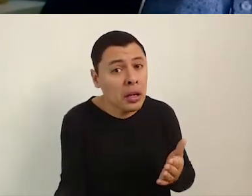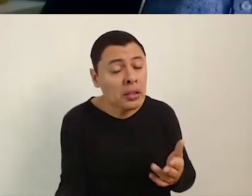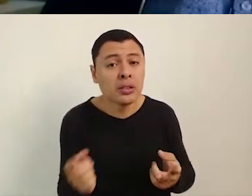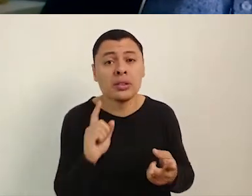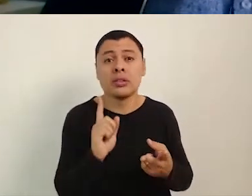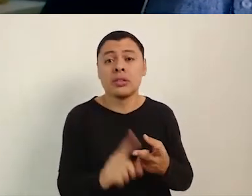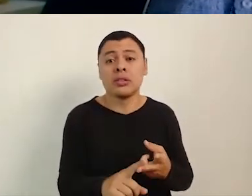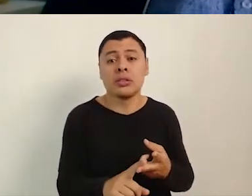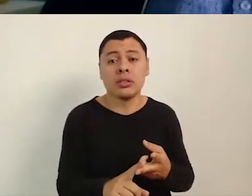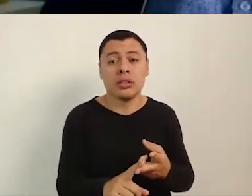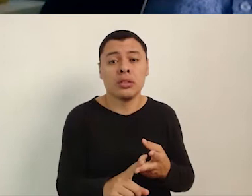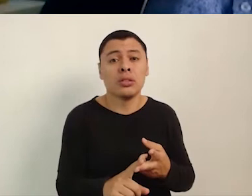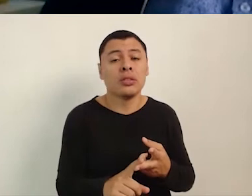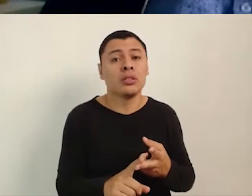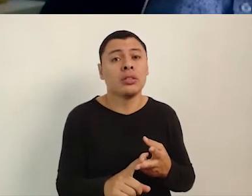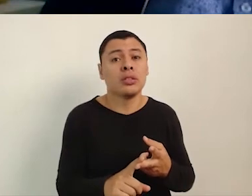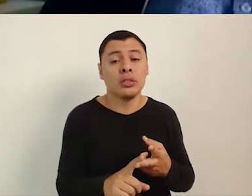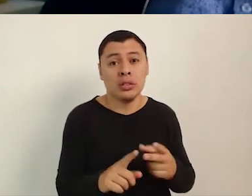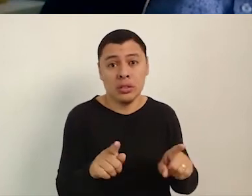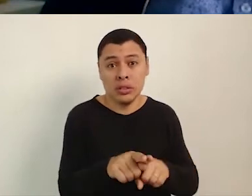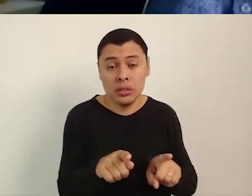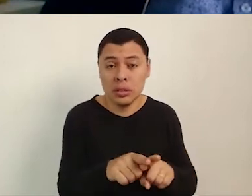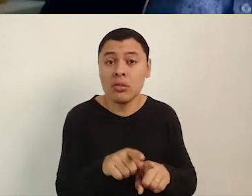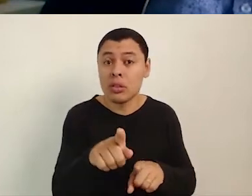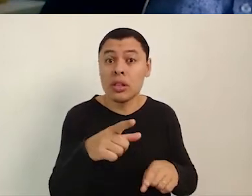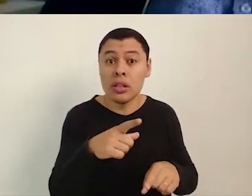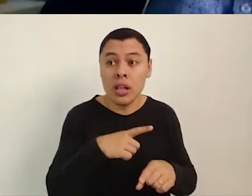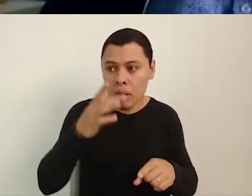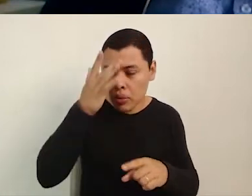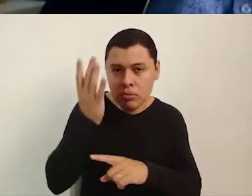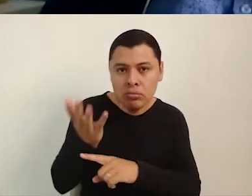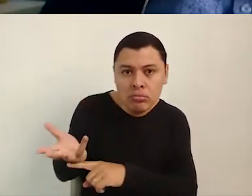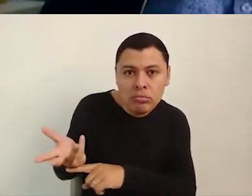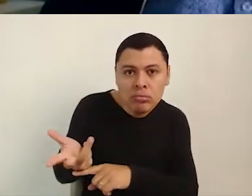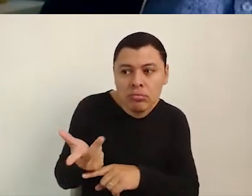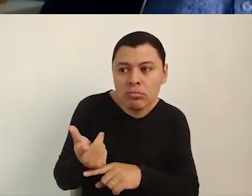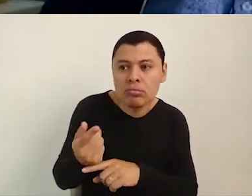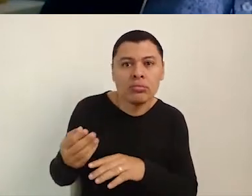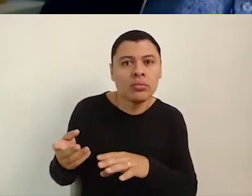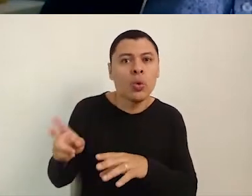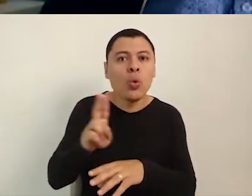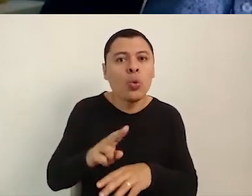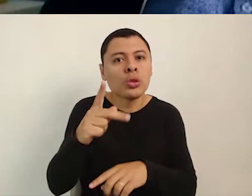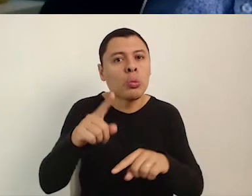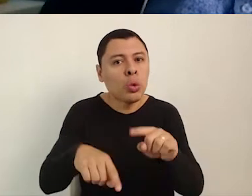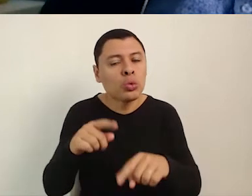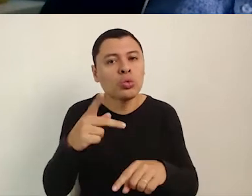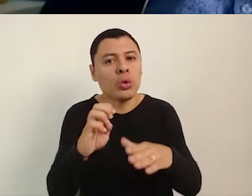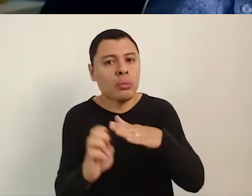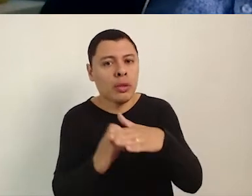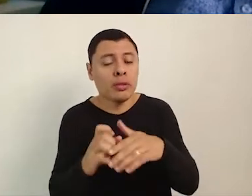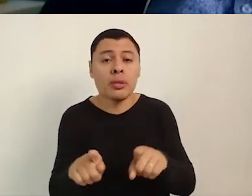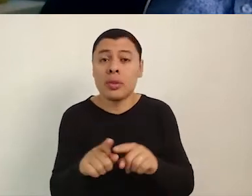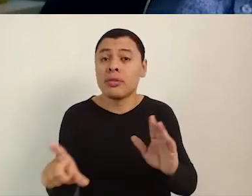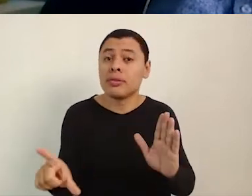que vamos dizer assim, importante de você ter aquele público ali, né, para sua empresa, e também tem as questões legais, né,